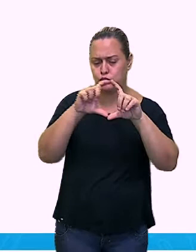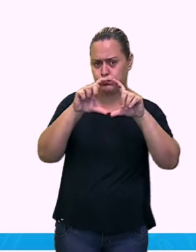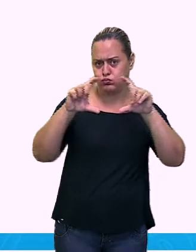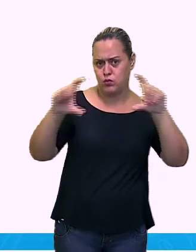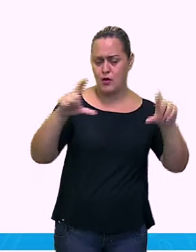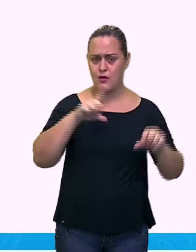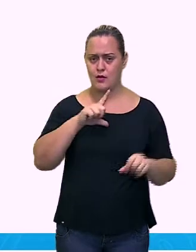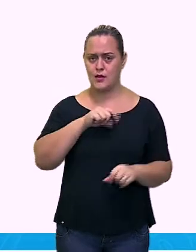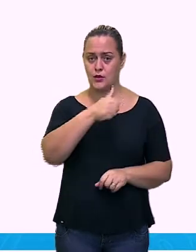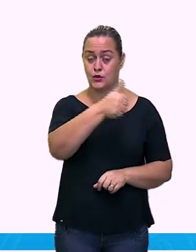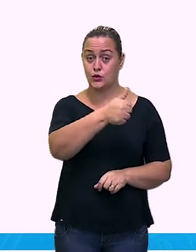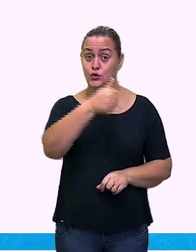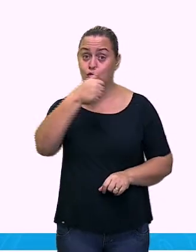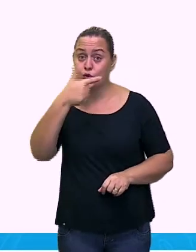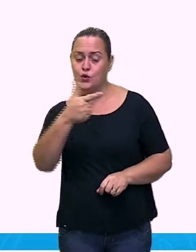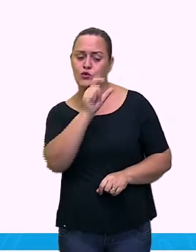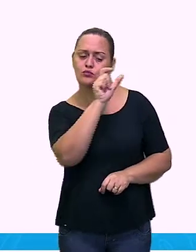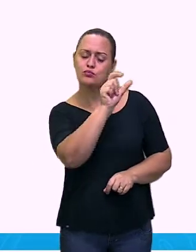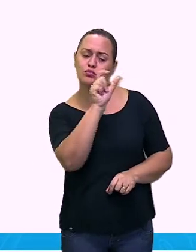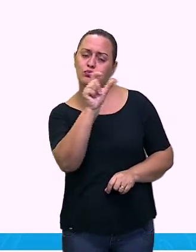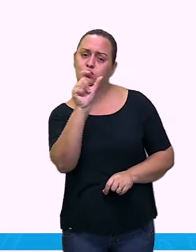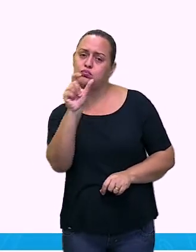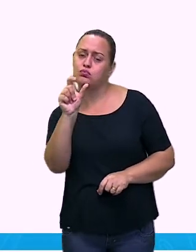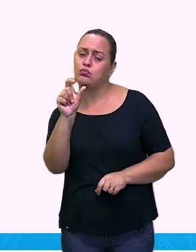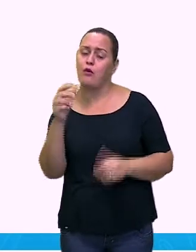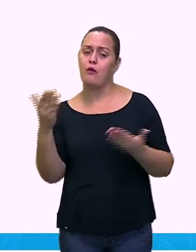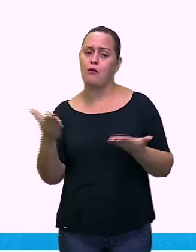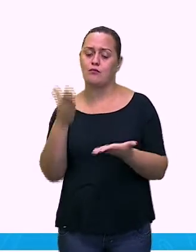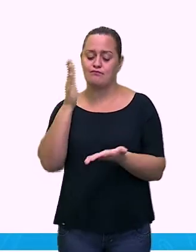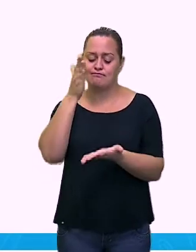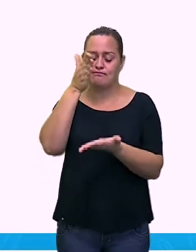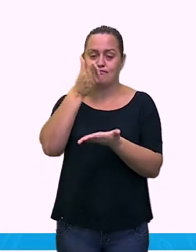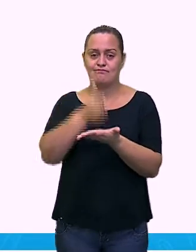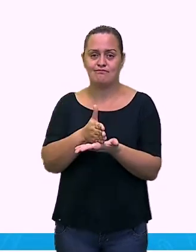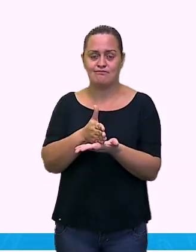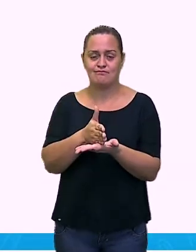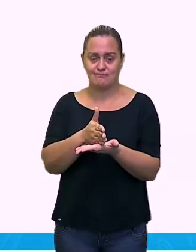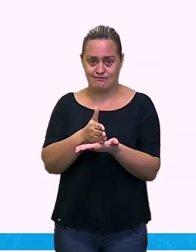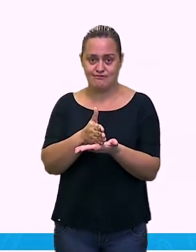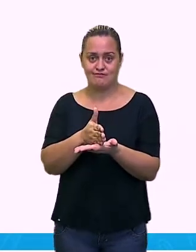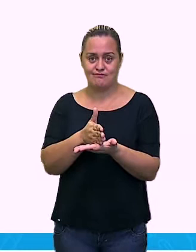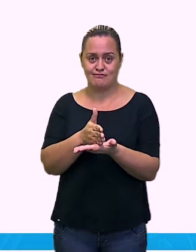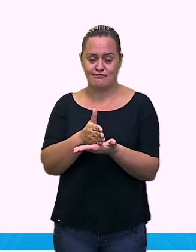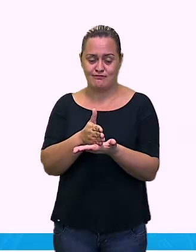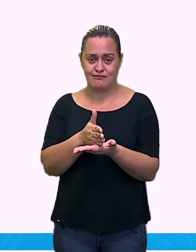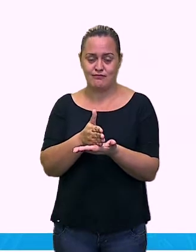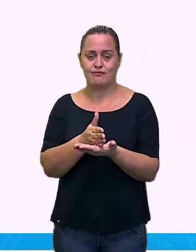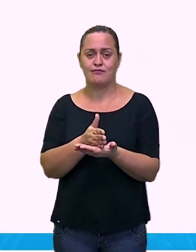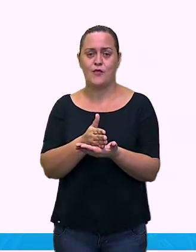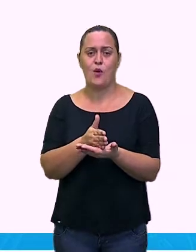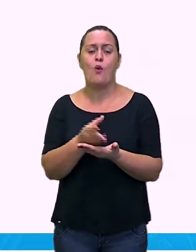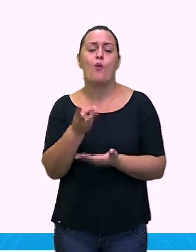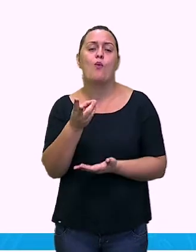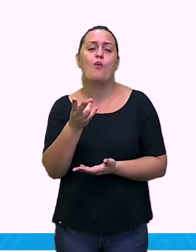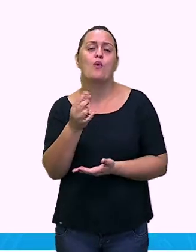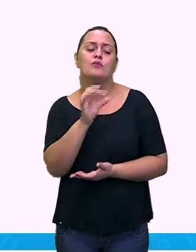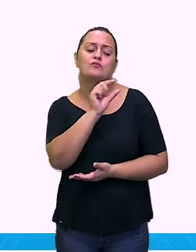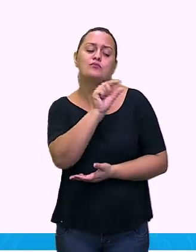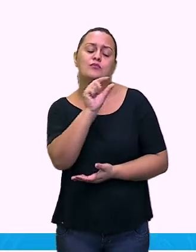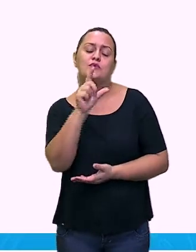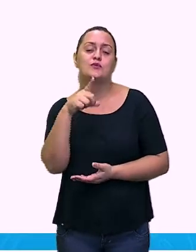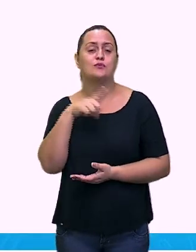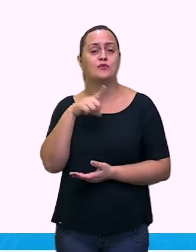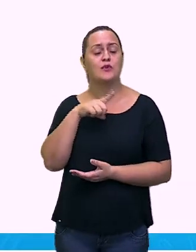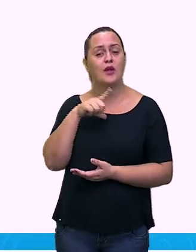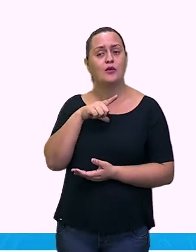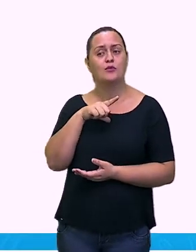agora eu parti ao meio vamos ver quantos pedacinhos ficou para mim e para o meu